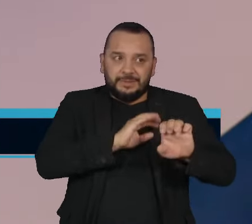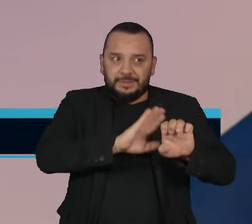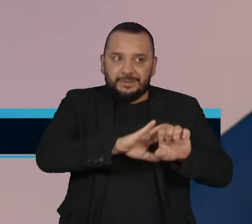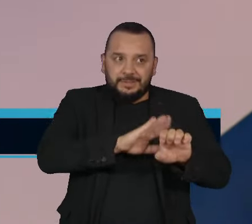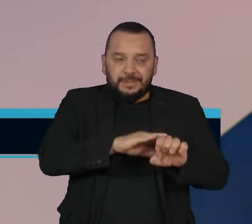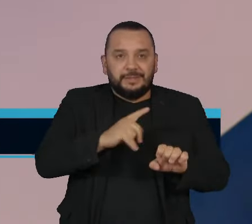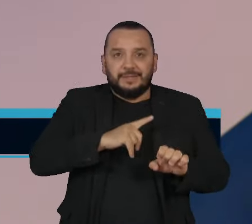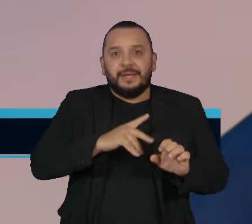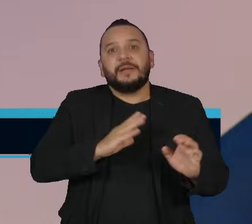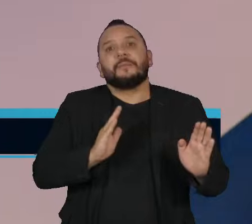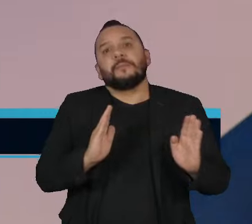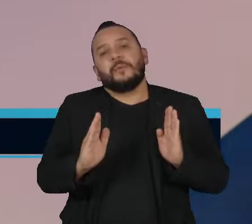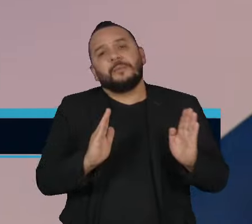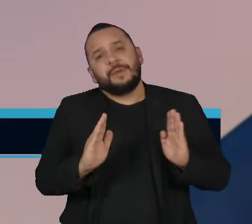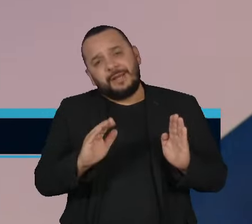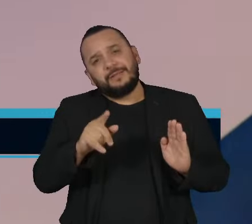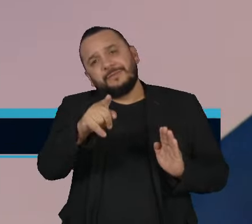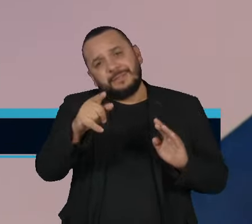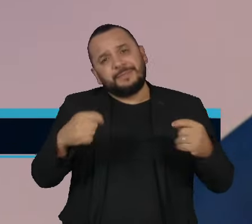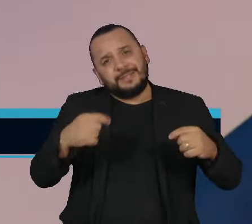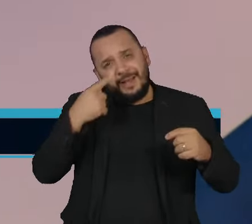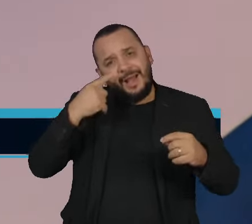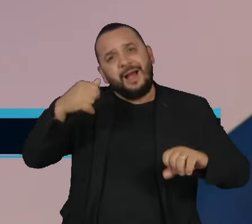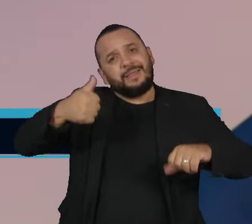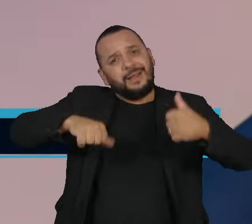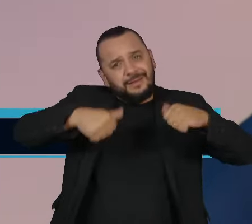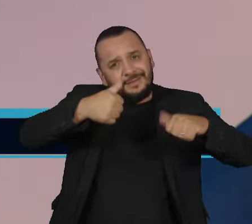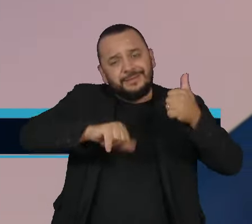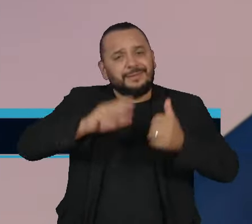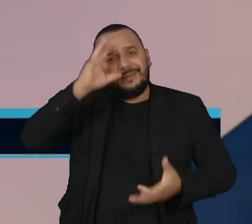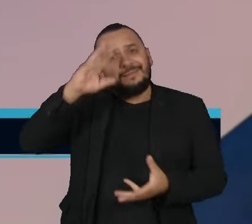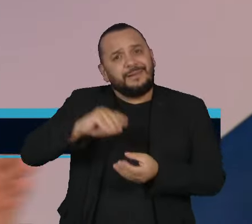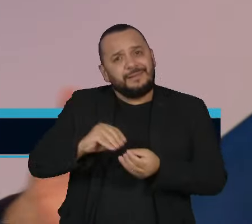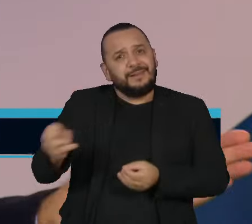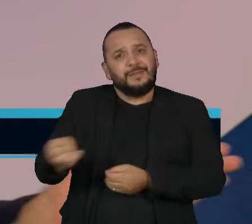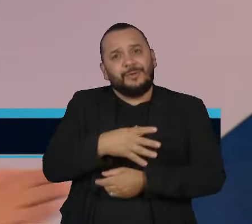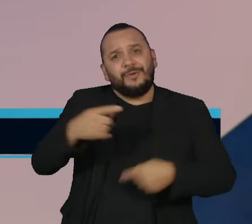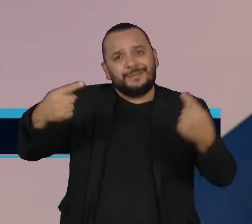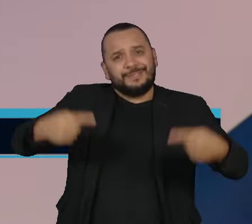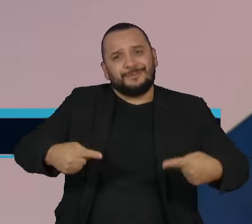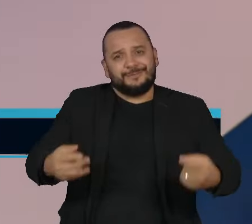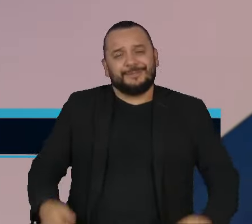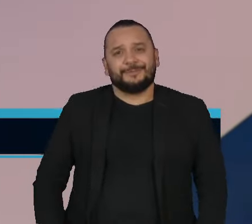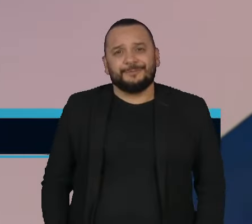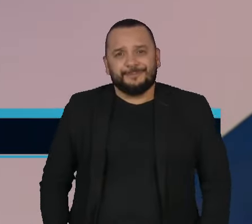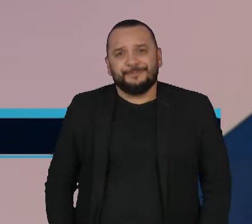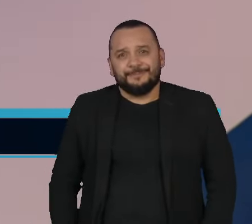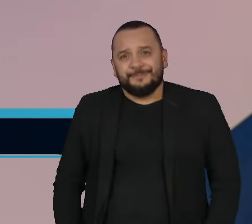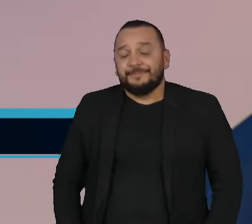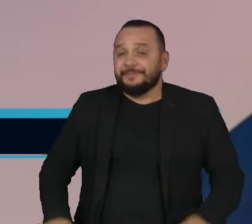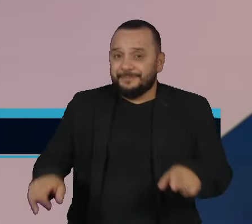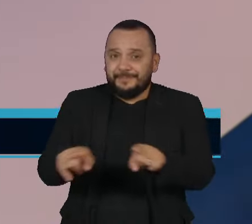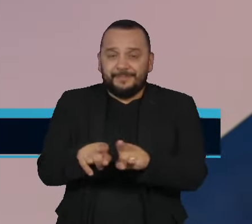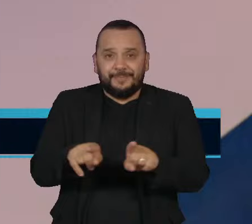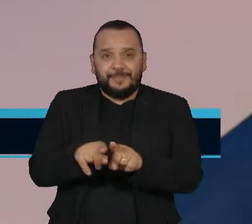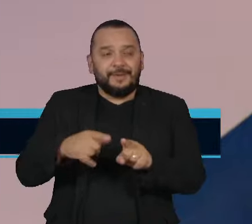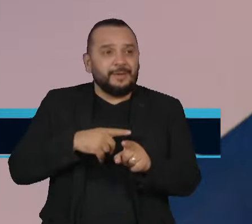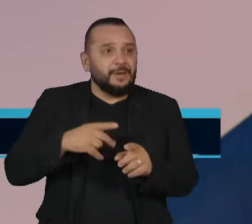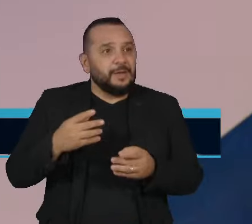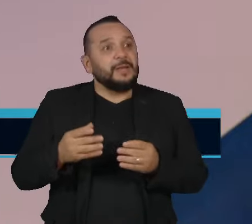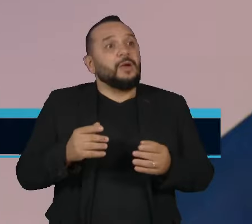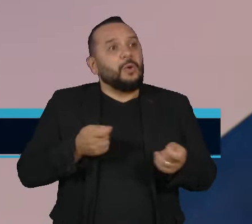de analisar bem a sua capacidade de entender esses novos desafios. Outra questão importante é o gerenciamento de mídias